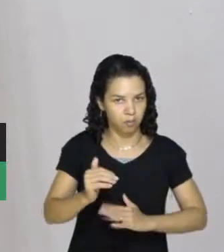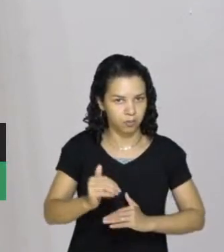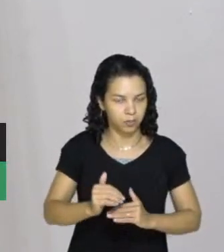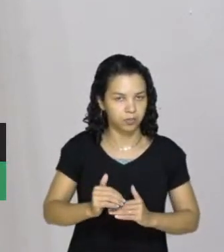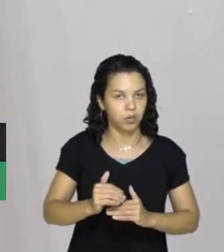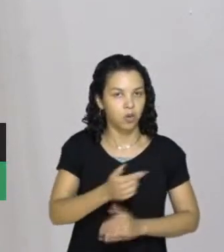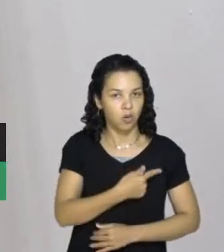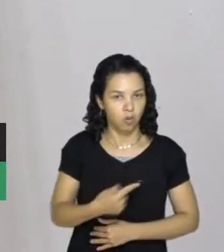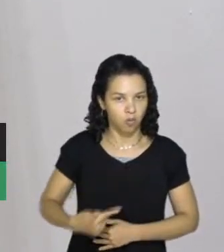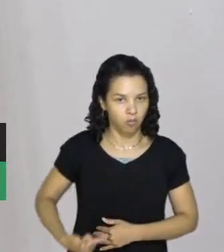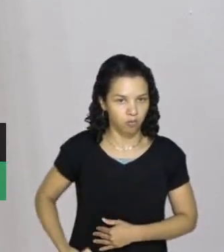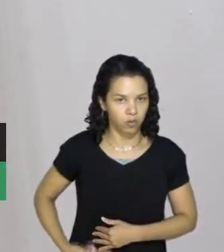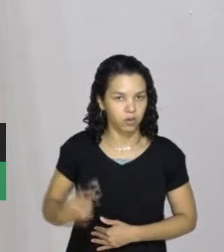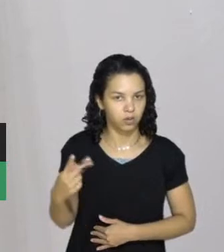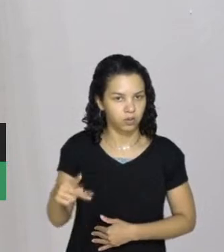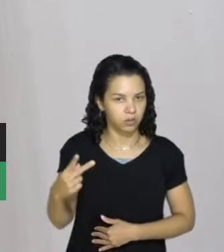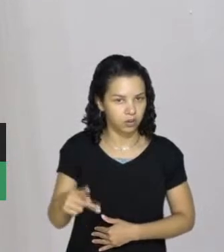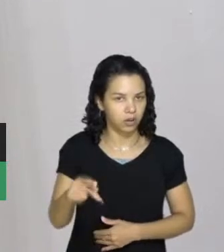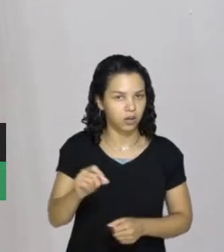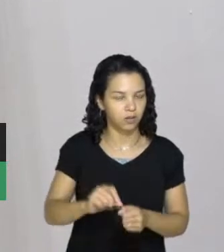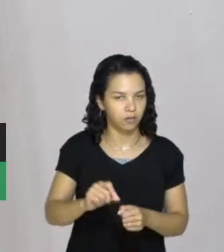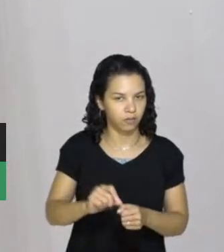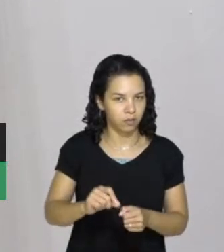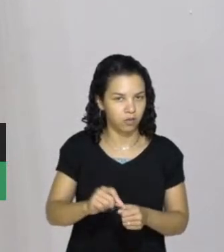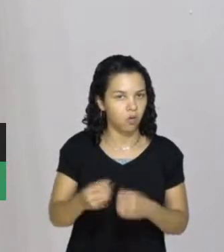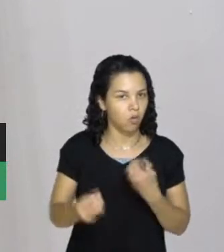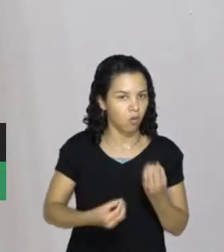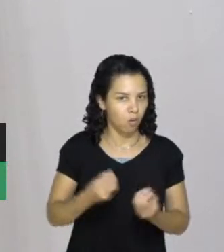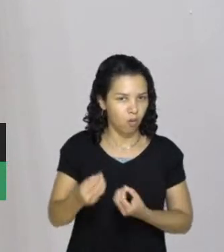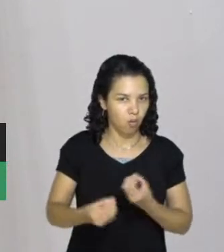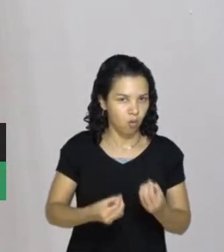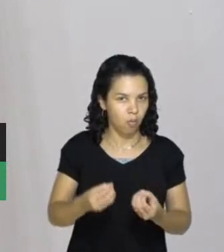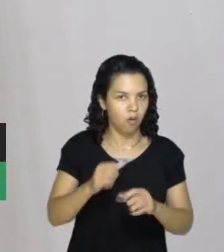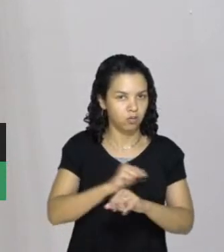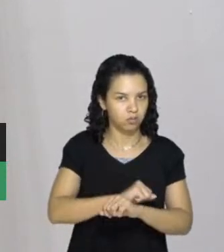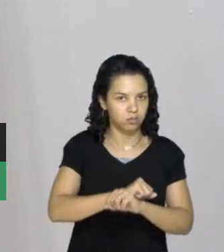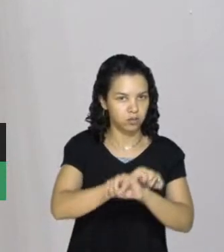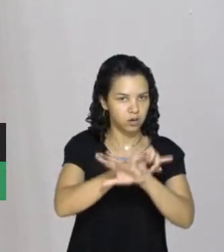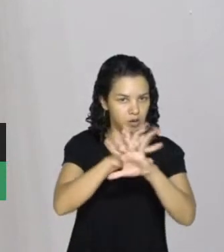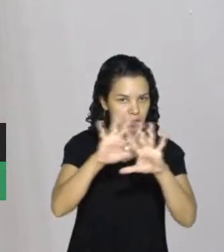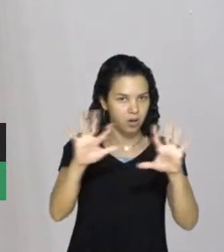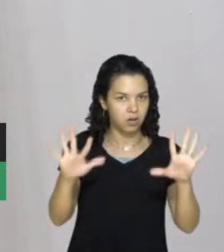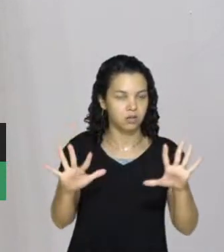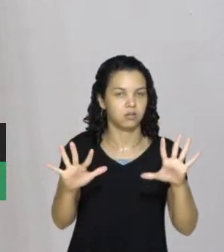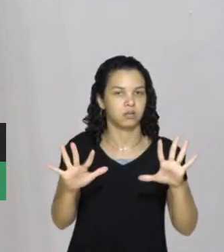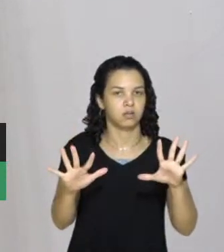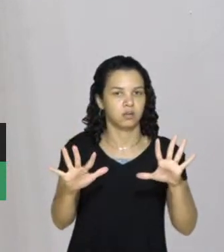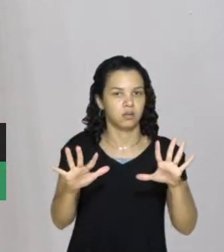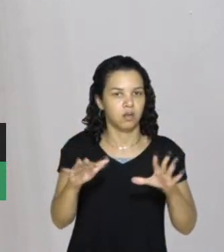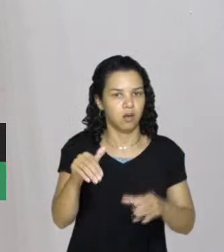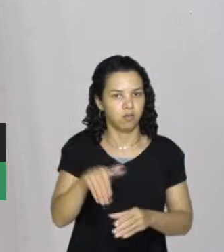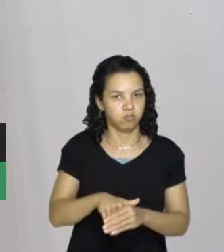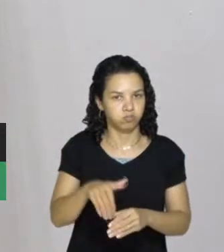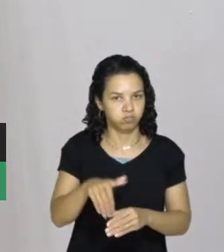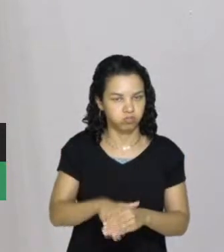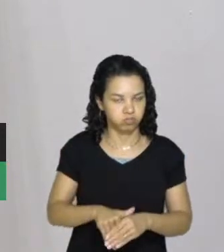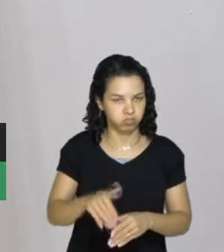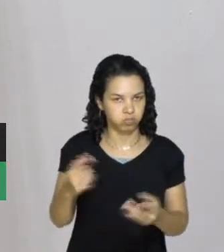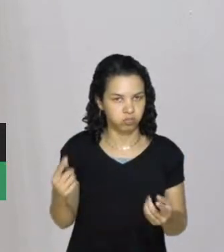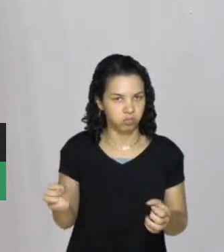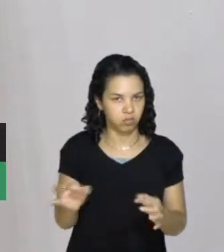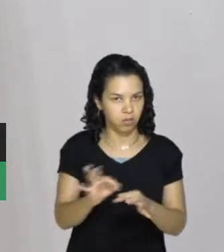transparência, a eleição terminou, terminou a disputa, e assim eu quero